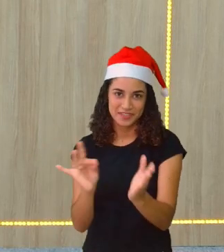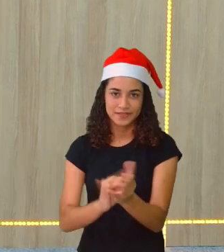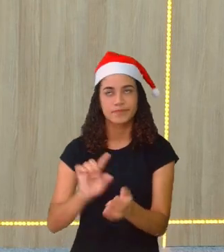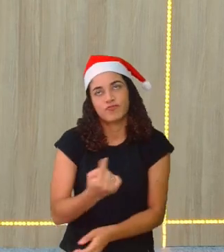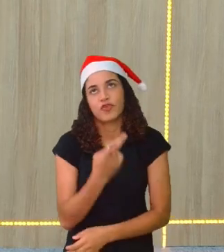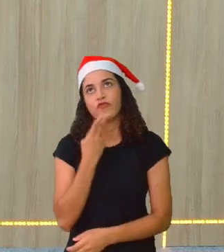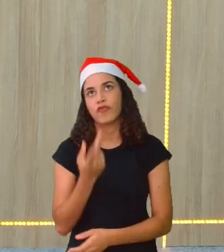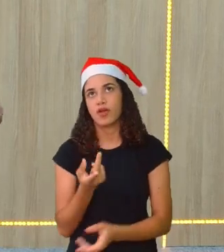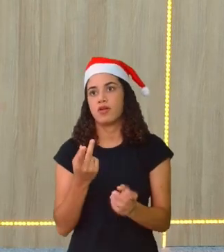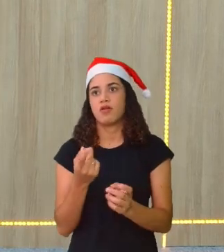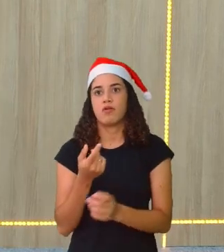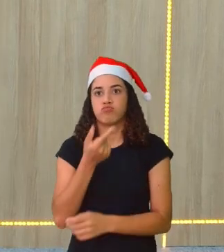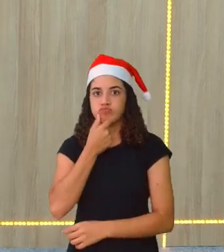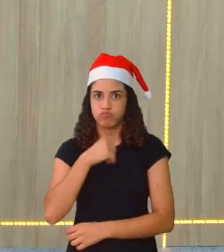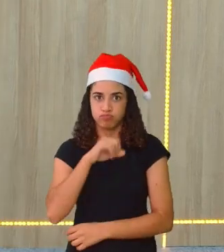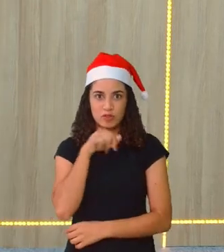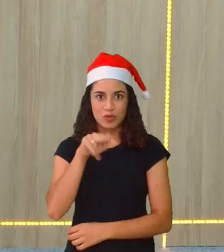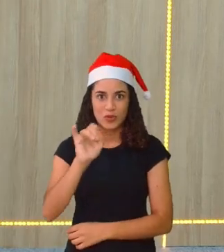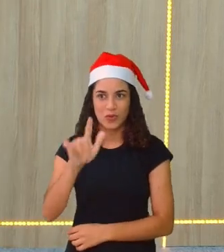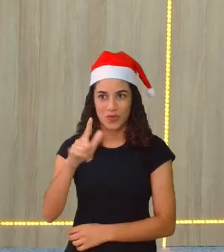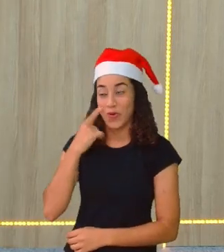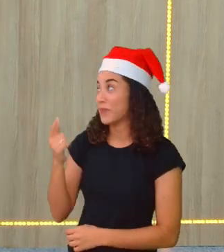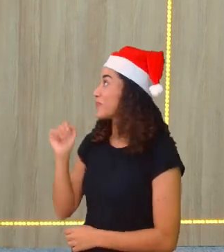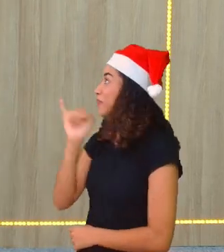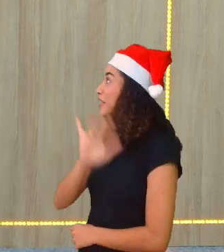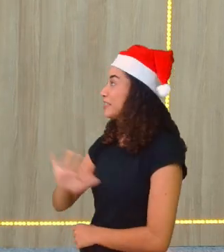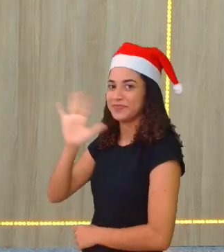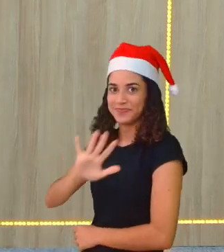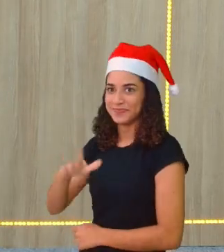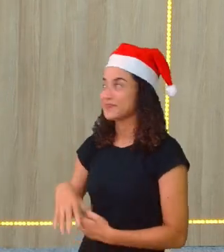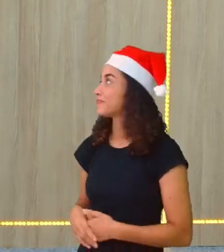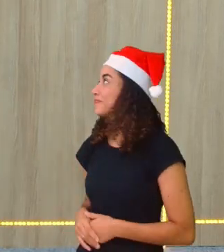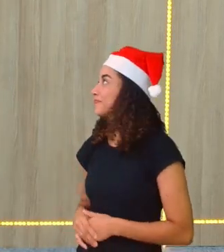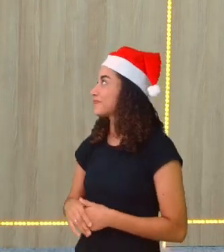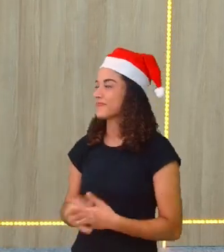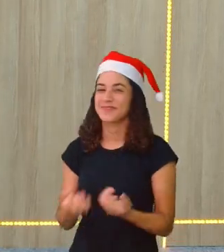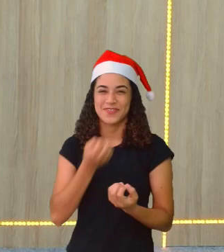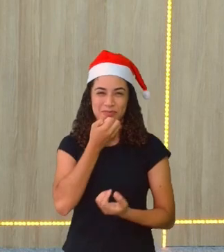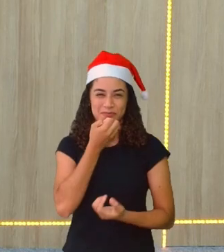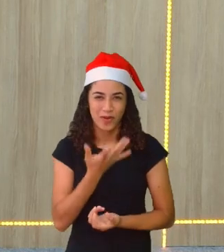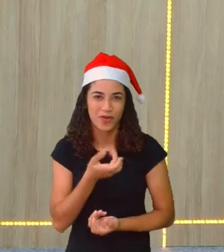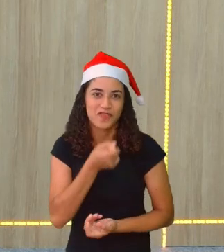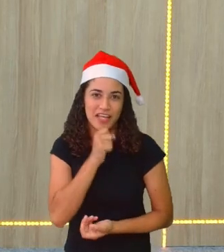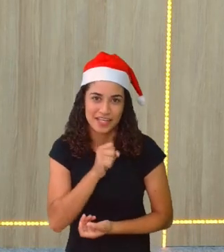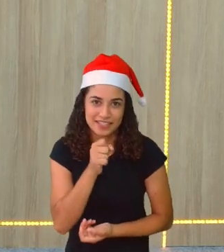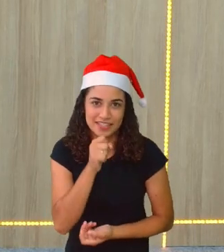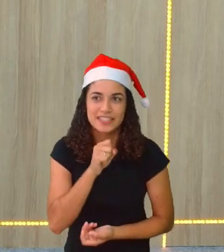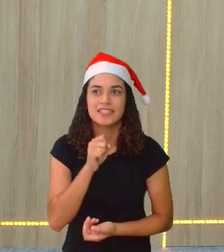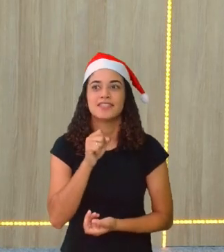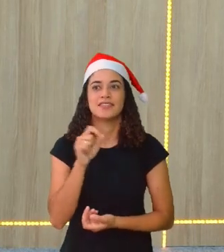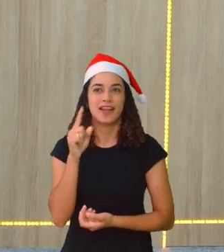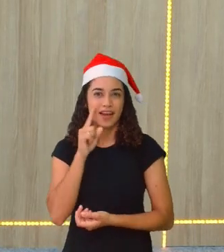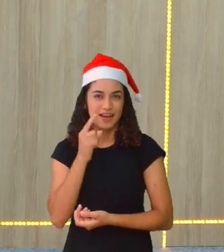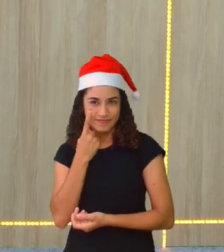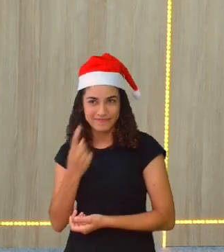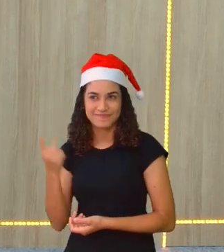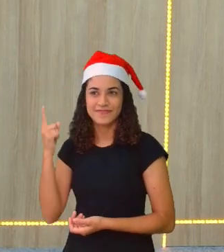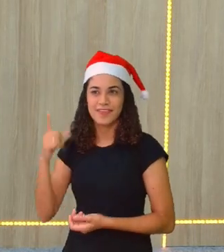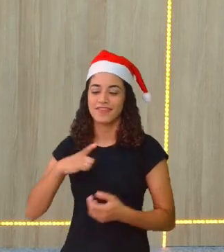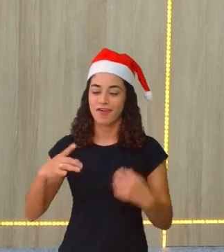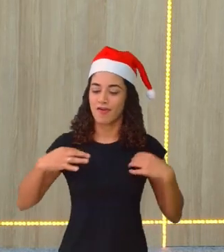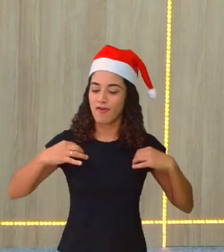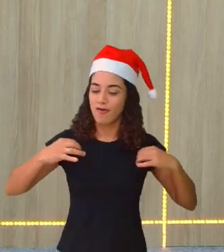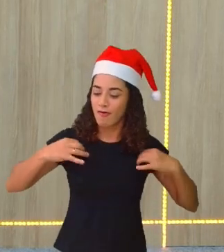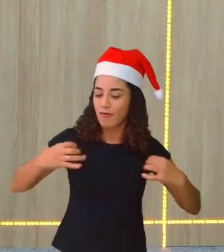fala do Papai Noel aqui, ó, ou a figura do bom velhinho ali, ó, com suas